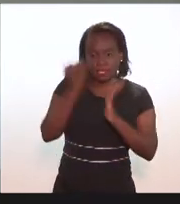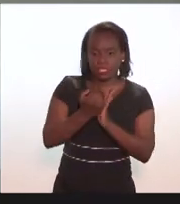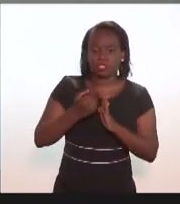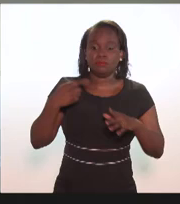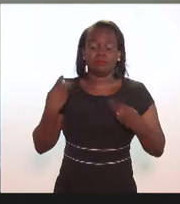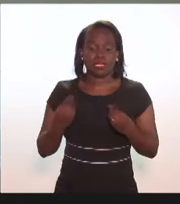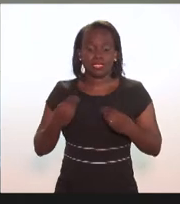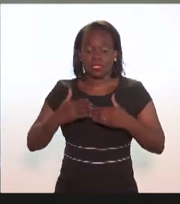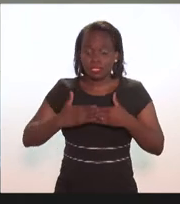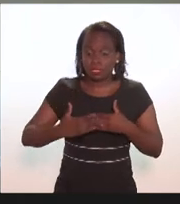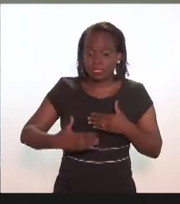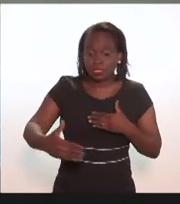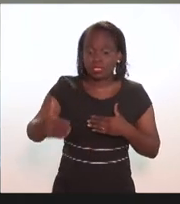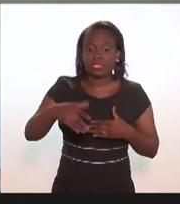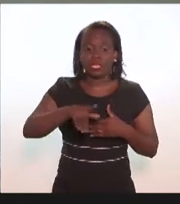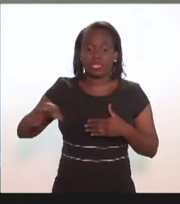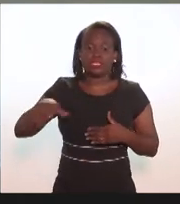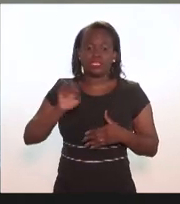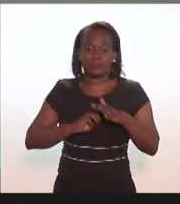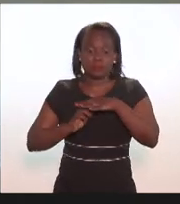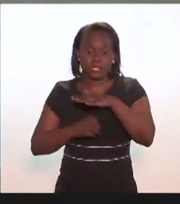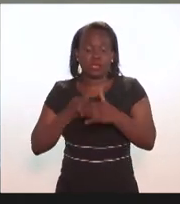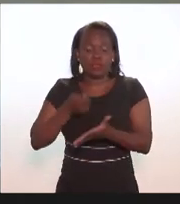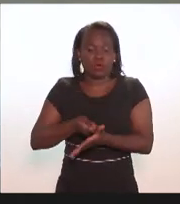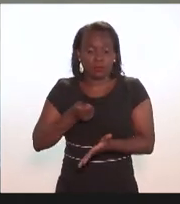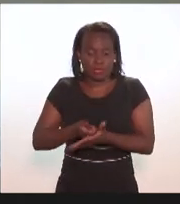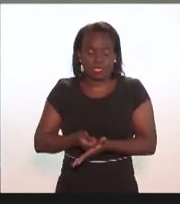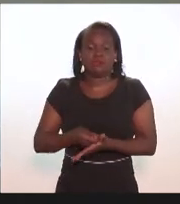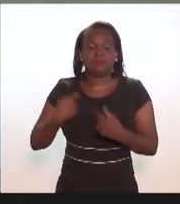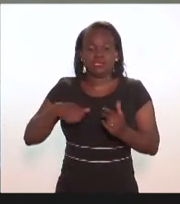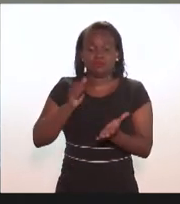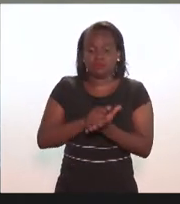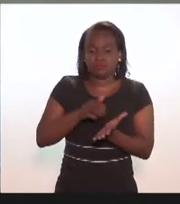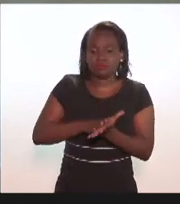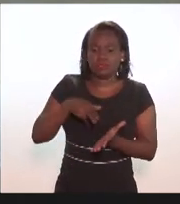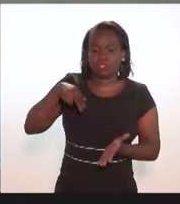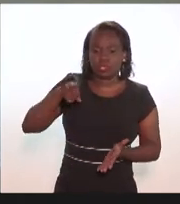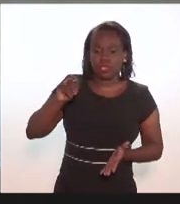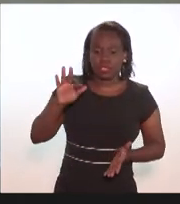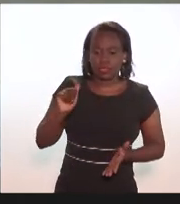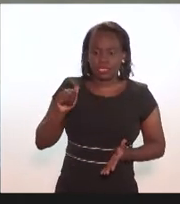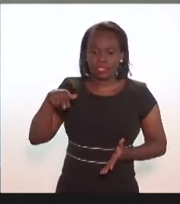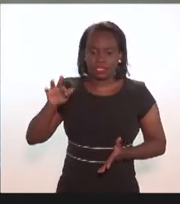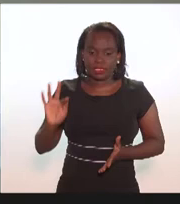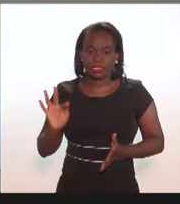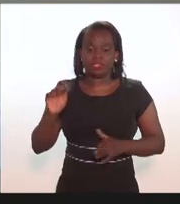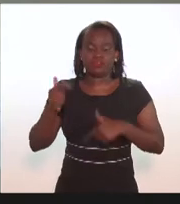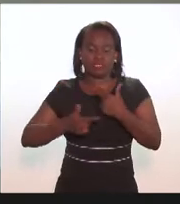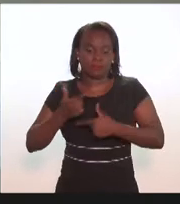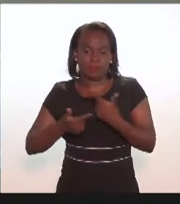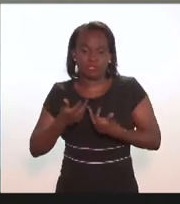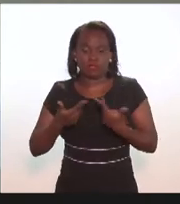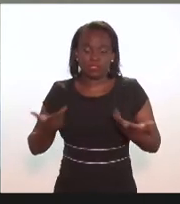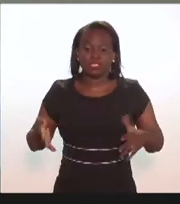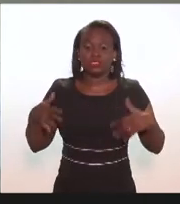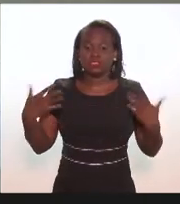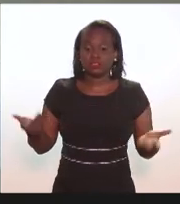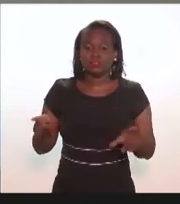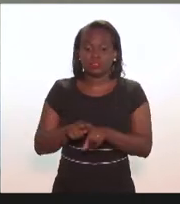de então, essas empresas fossem obrigadas a emitir notas fiscais nessas operações e,